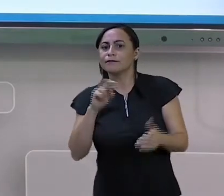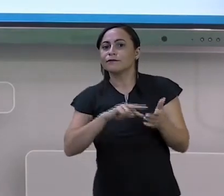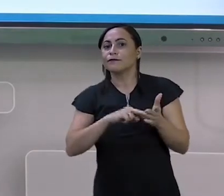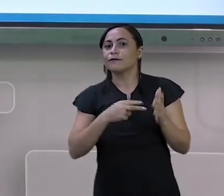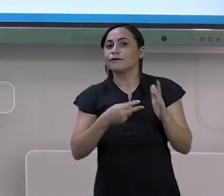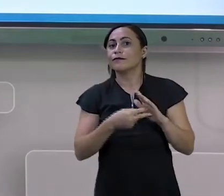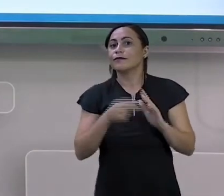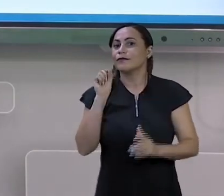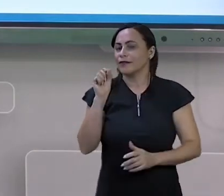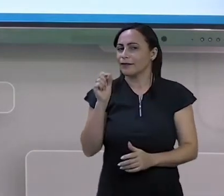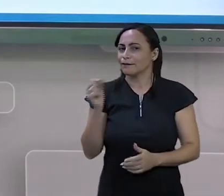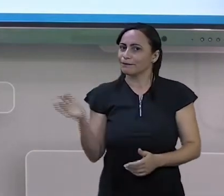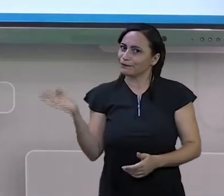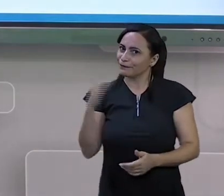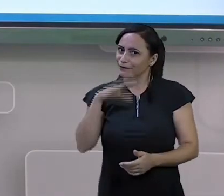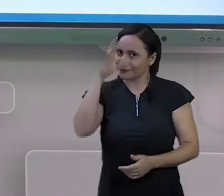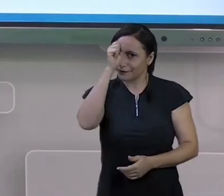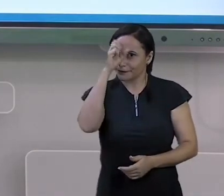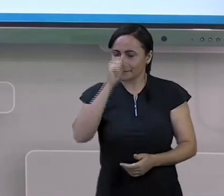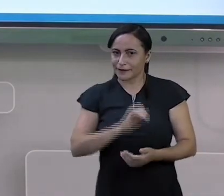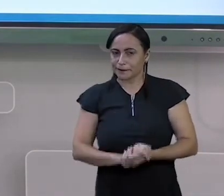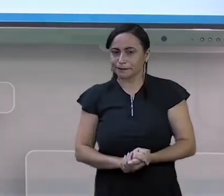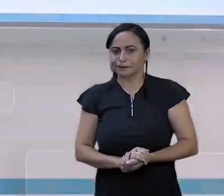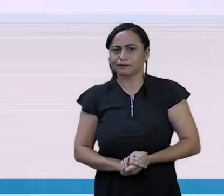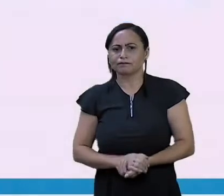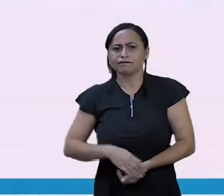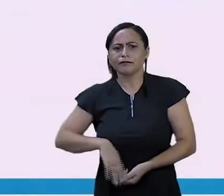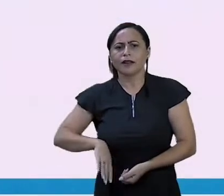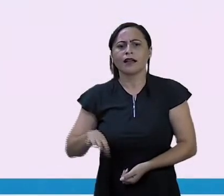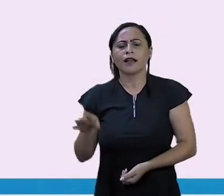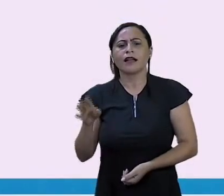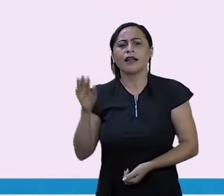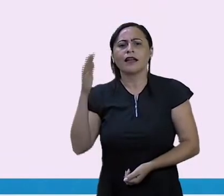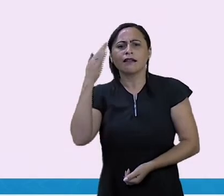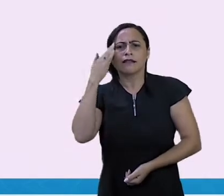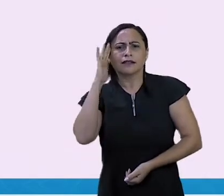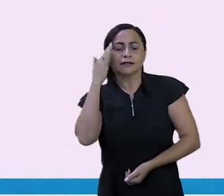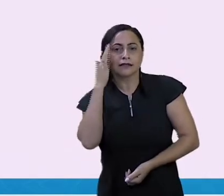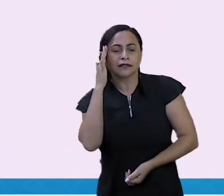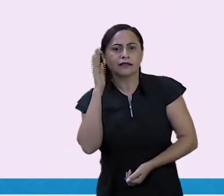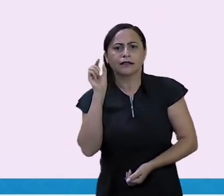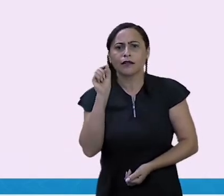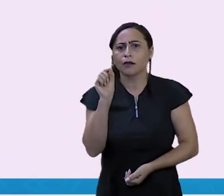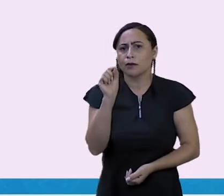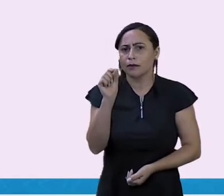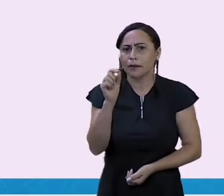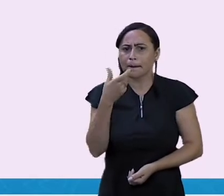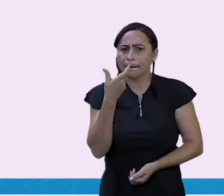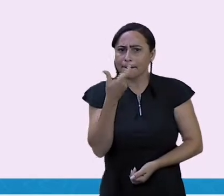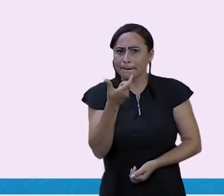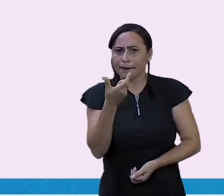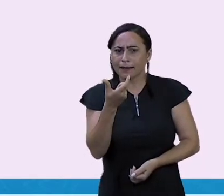estudar um pouquinho? Compreender o significado das palavras